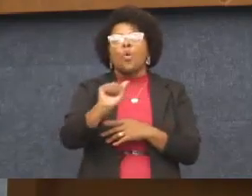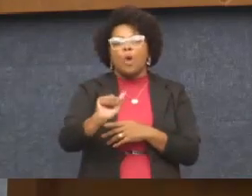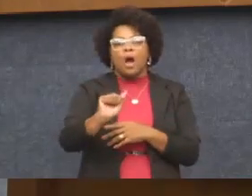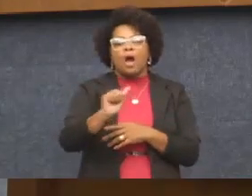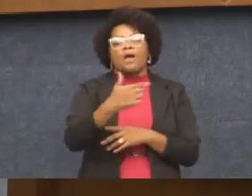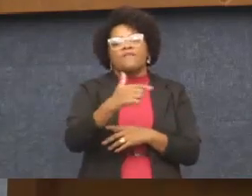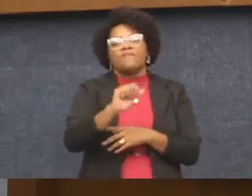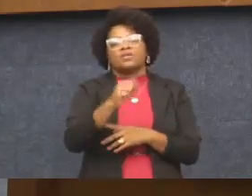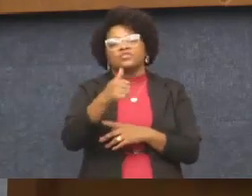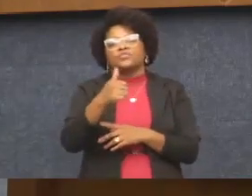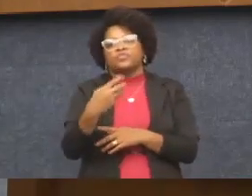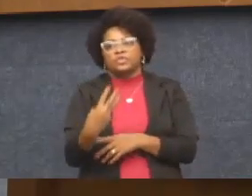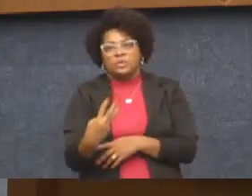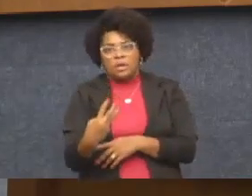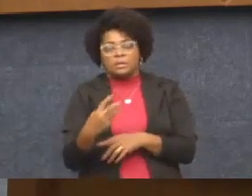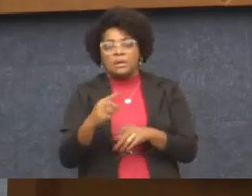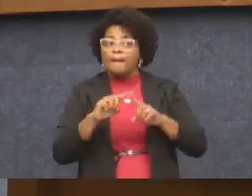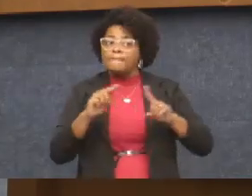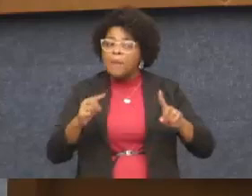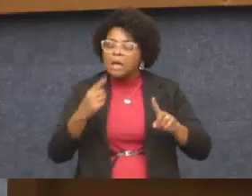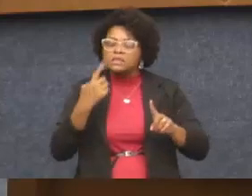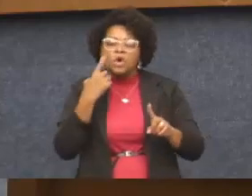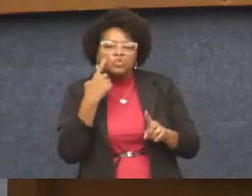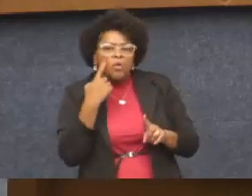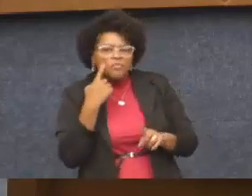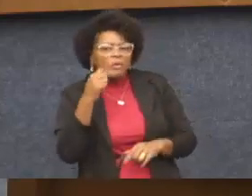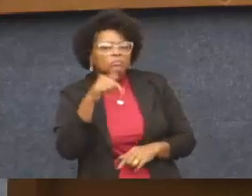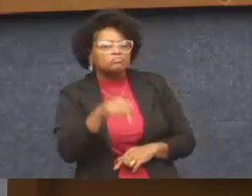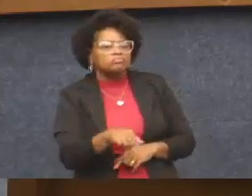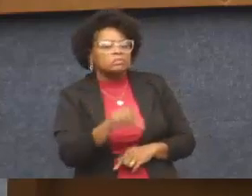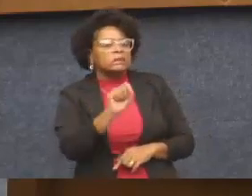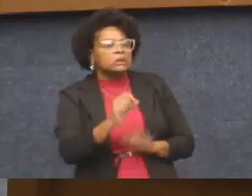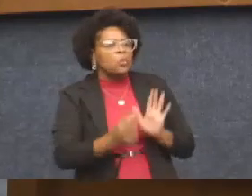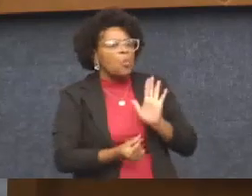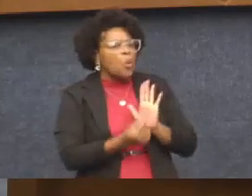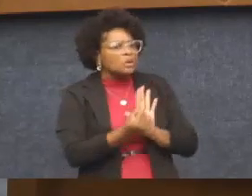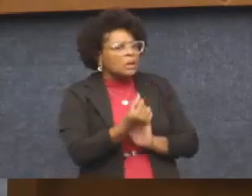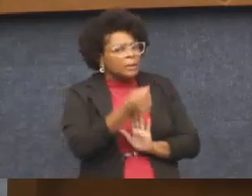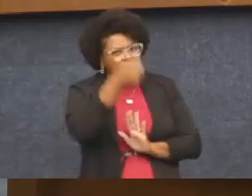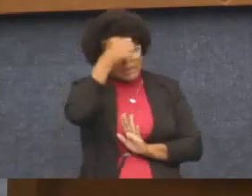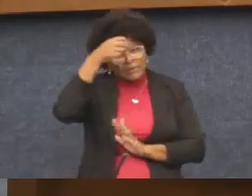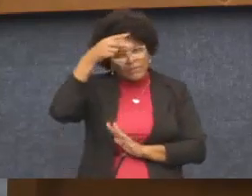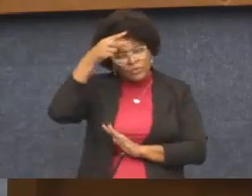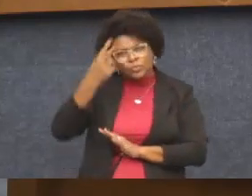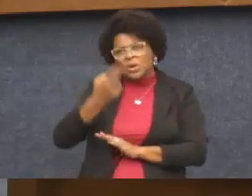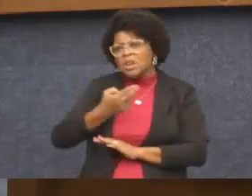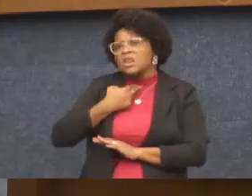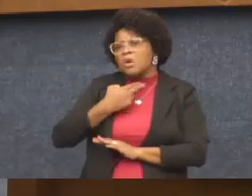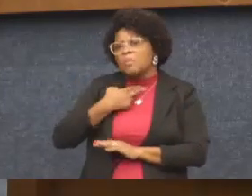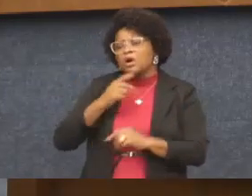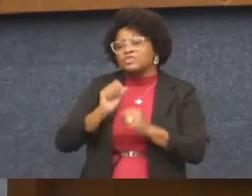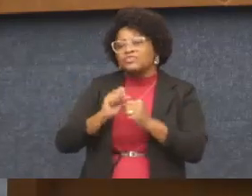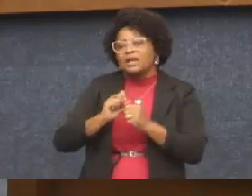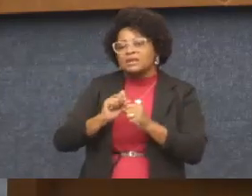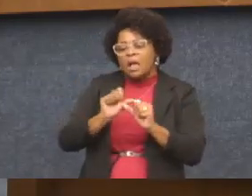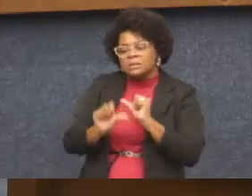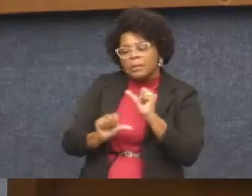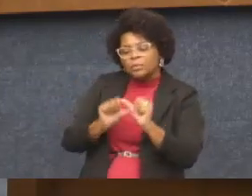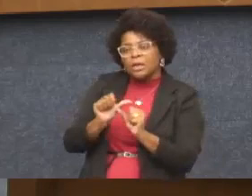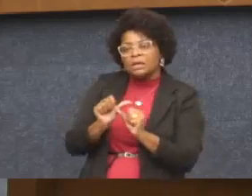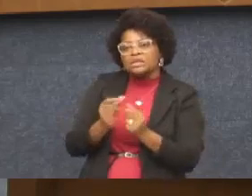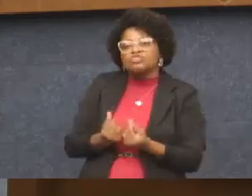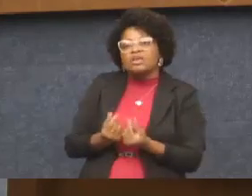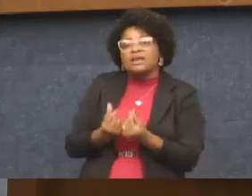pele que essa marra do orçamento, da prefeitura não poder fazer remanejamentos de créditos orçamentários ao longo do